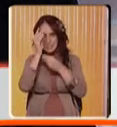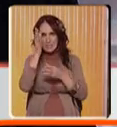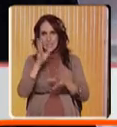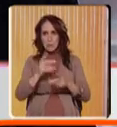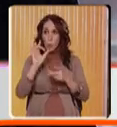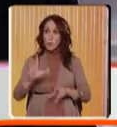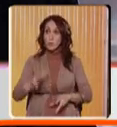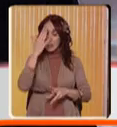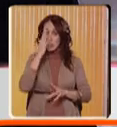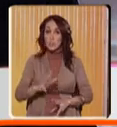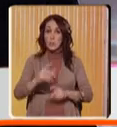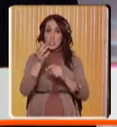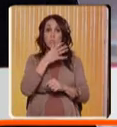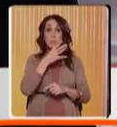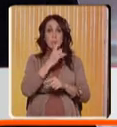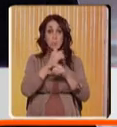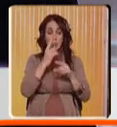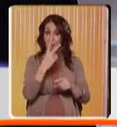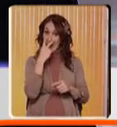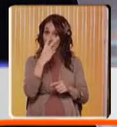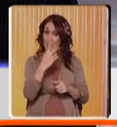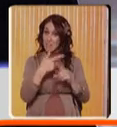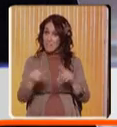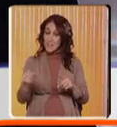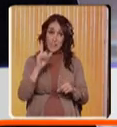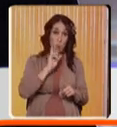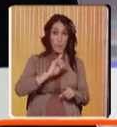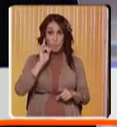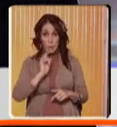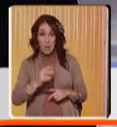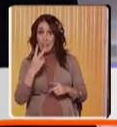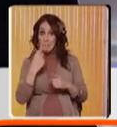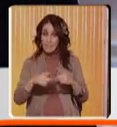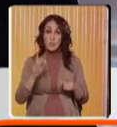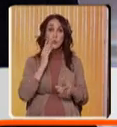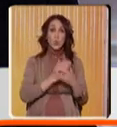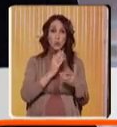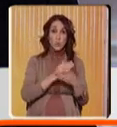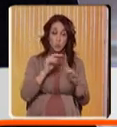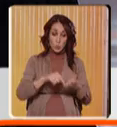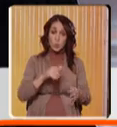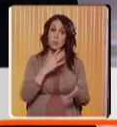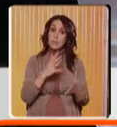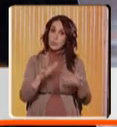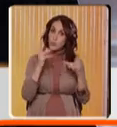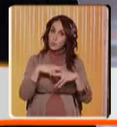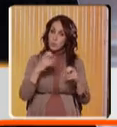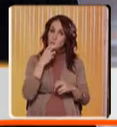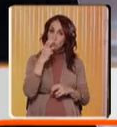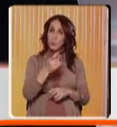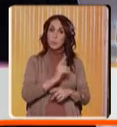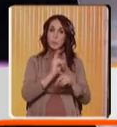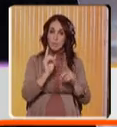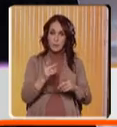desenvolver o cérebro, isso poderia explicar porque é que a função visual era diferente. E nesse estudo com que está descoberta a resposta, porque é